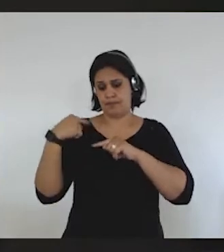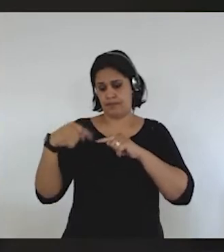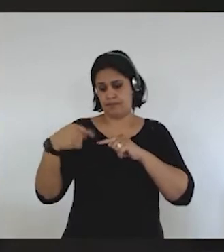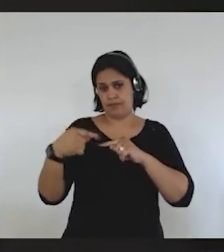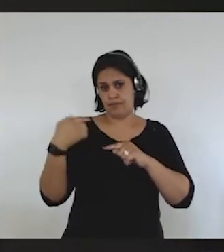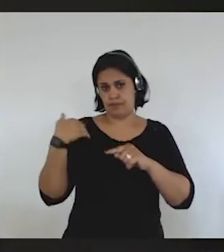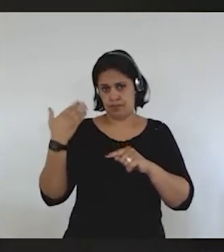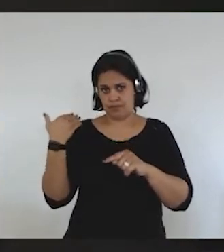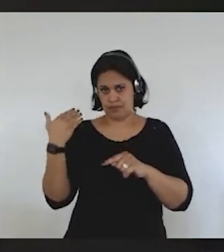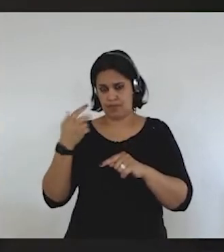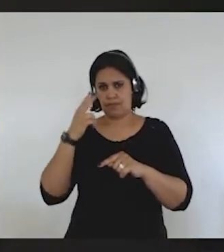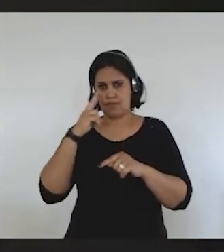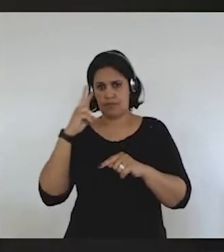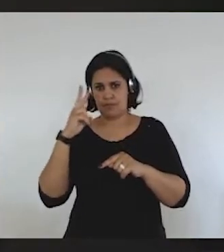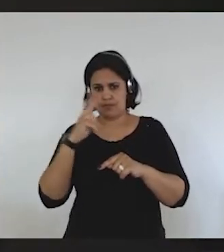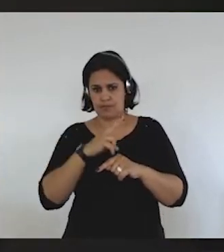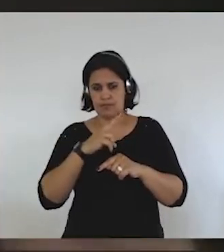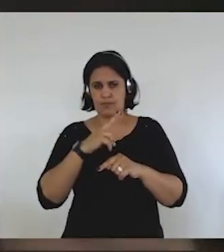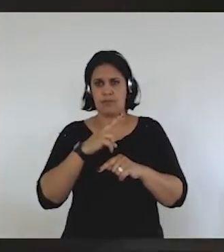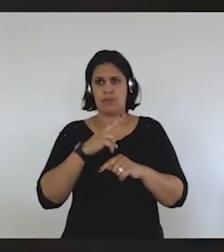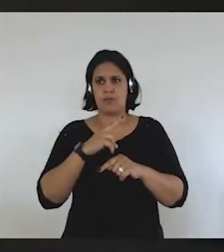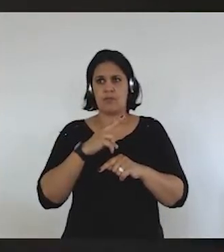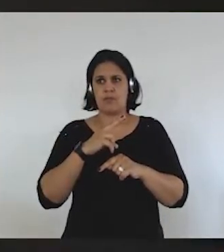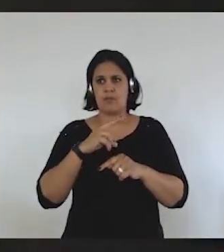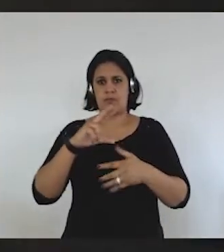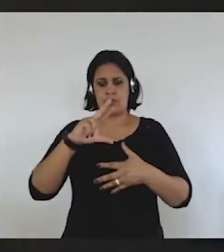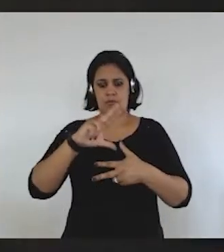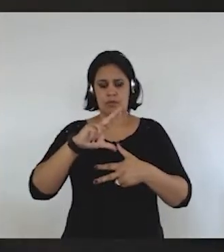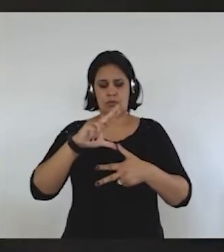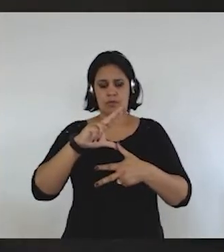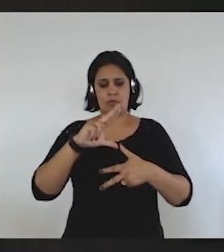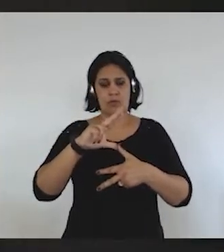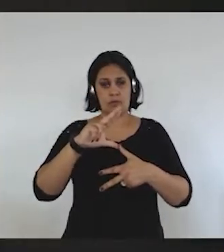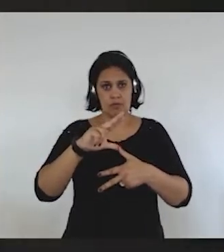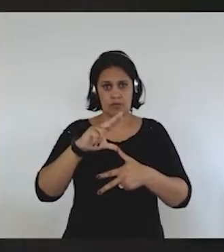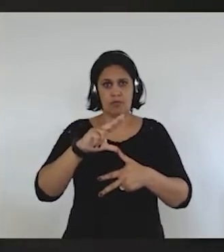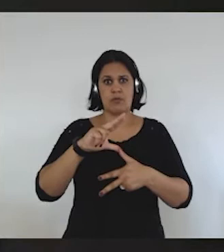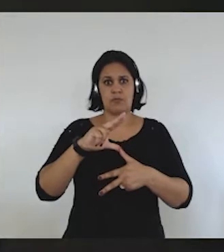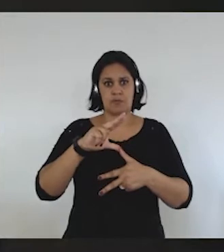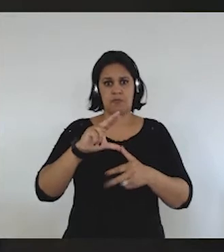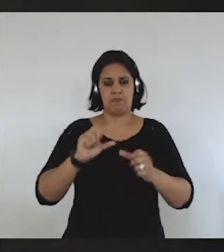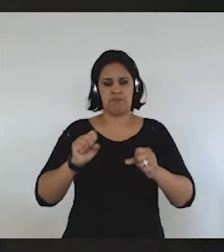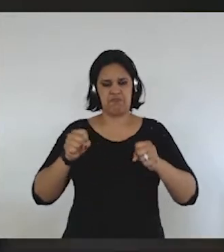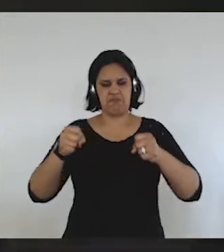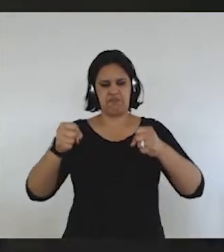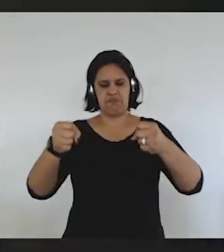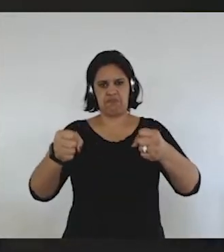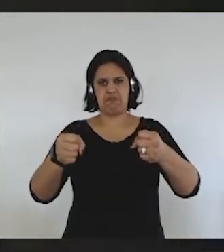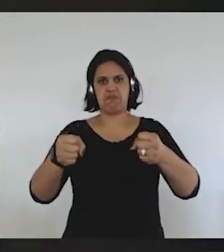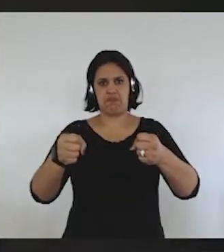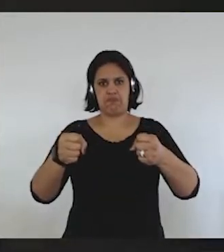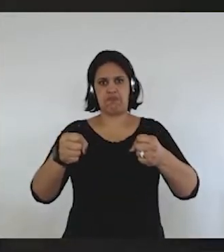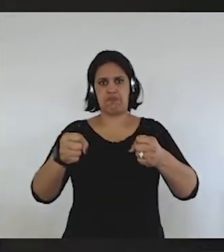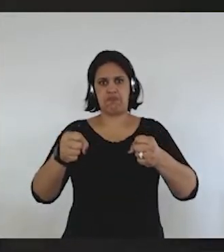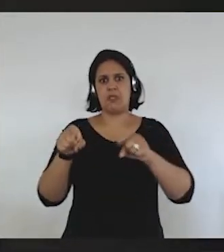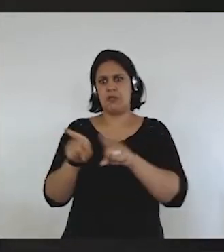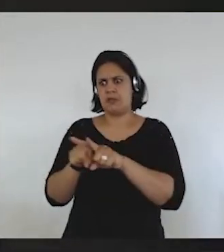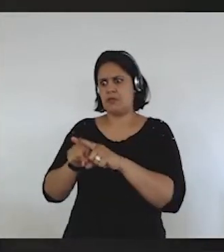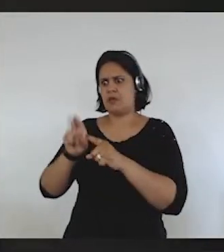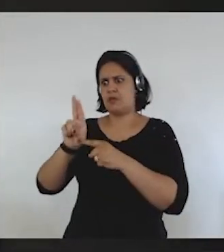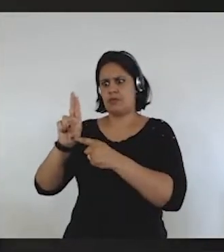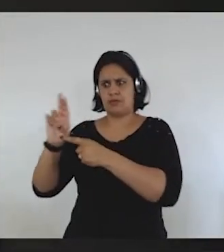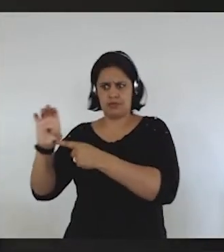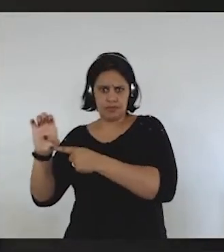o Mercosul ganhar força e fôlego, né? E não só o Mercosul, como a União